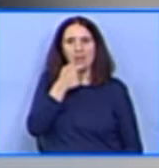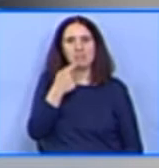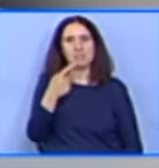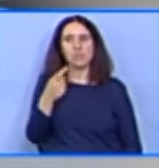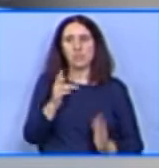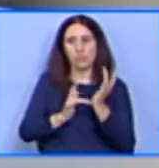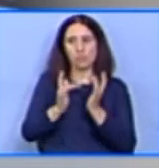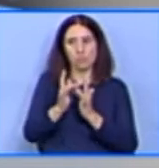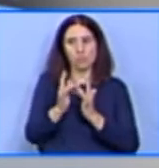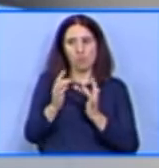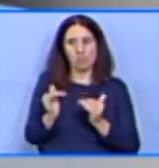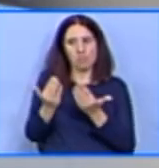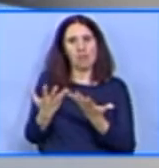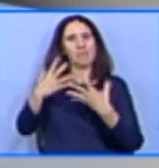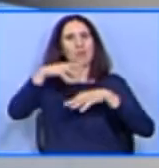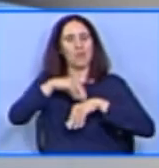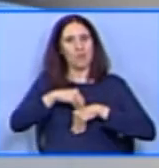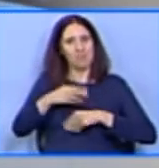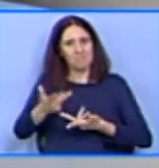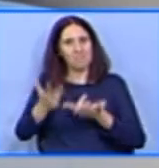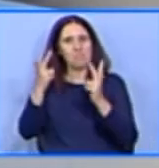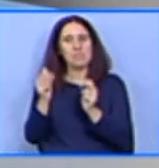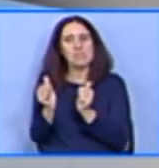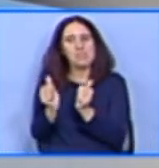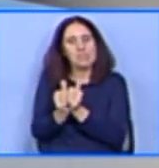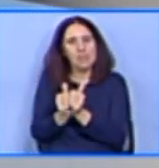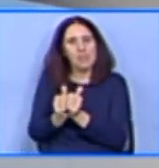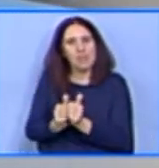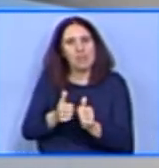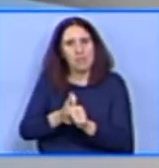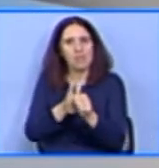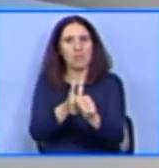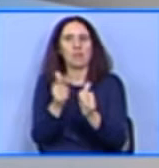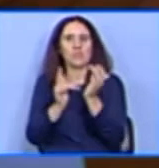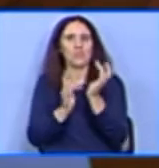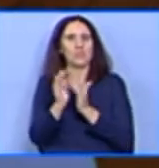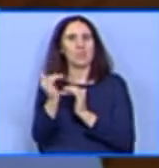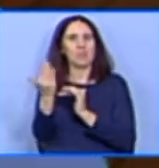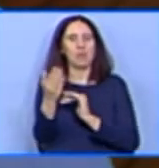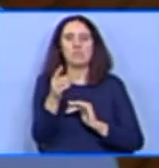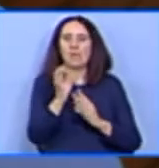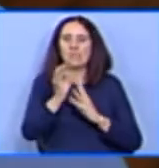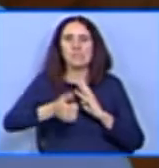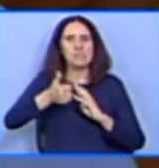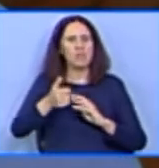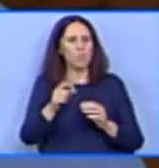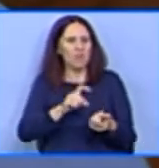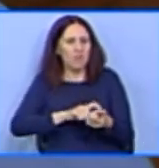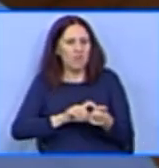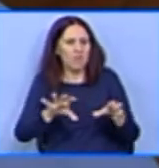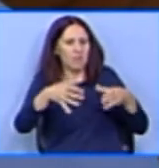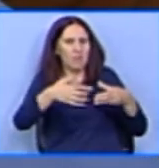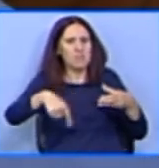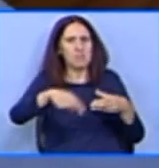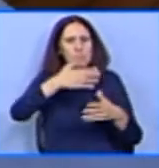acolher o que Jesus dá, há aquele que o segue, Jesus dá-lhe. E esse é o critério, não o de pertencer a uma raça, a